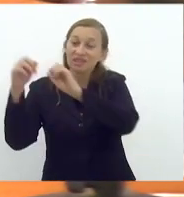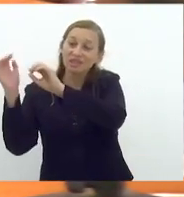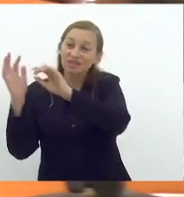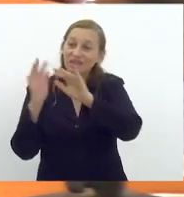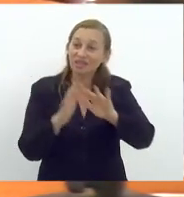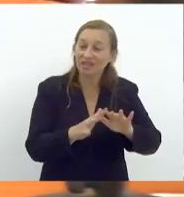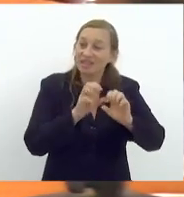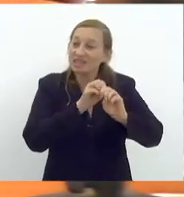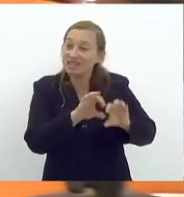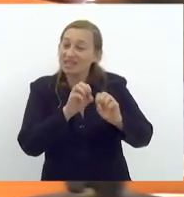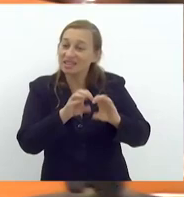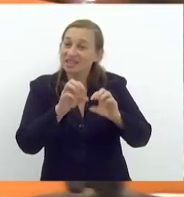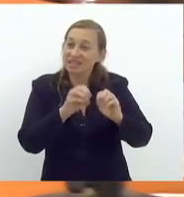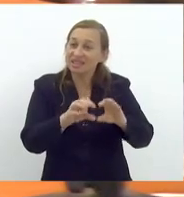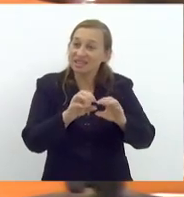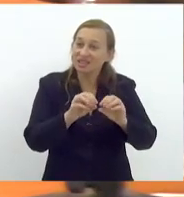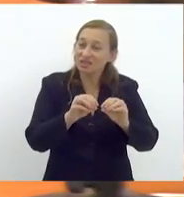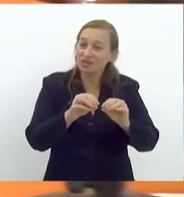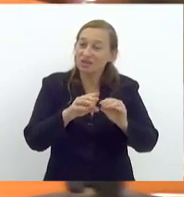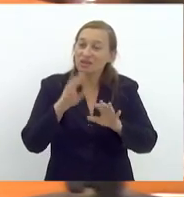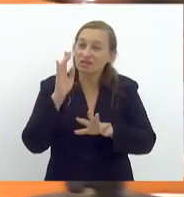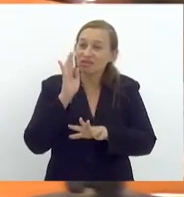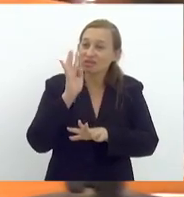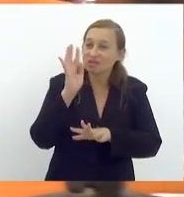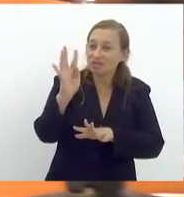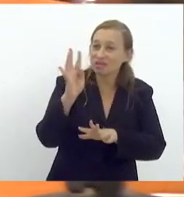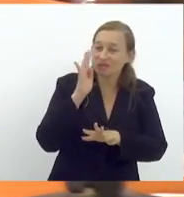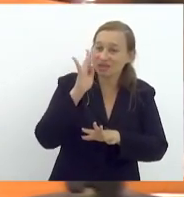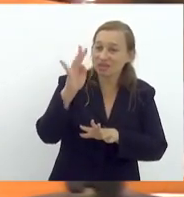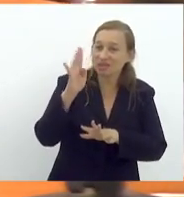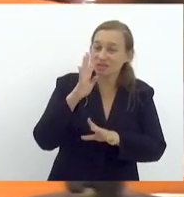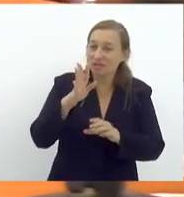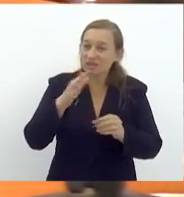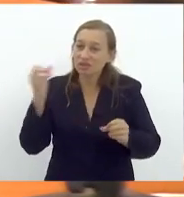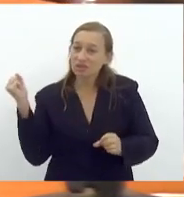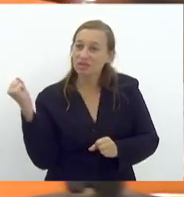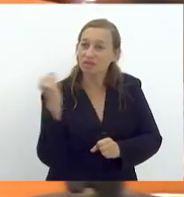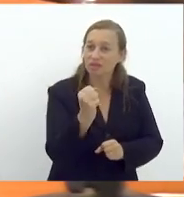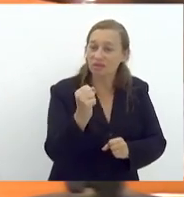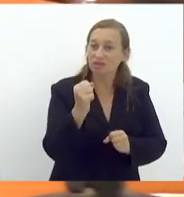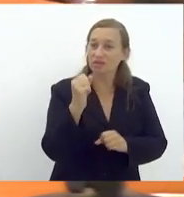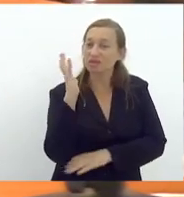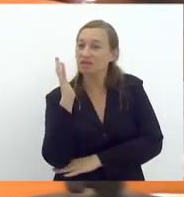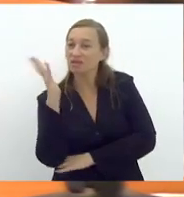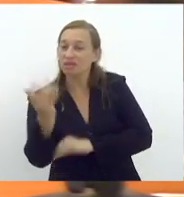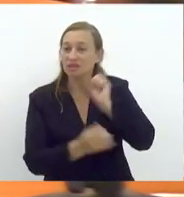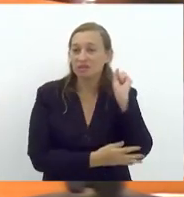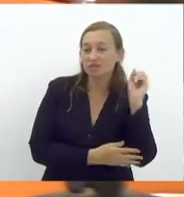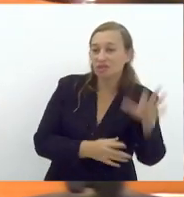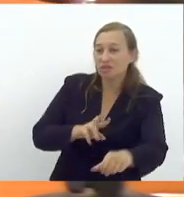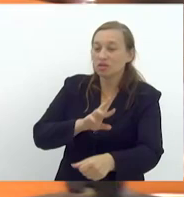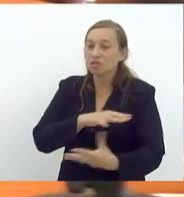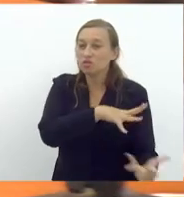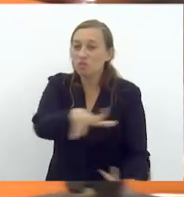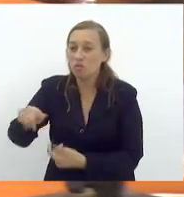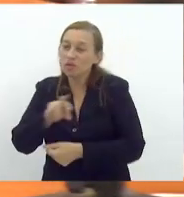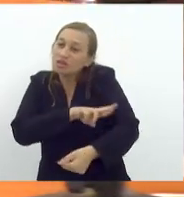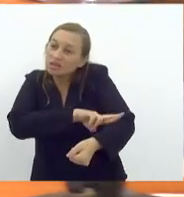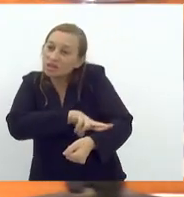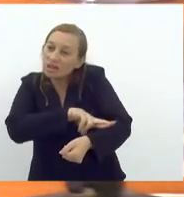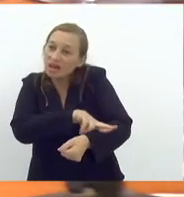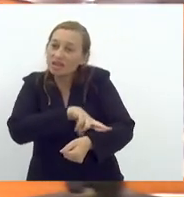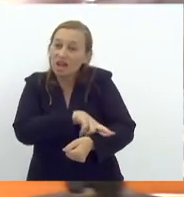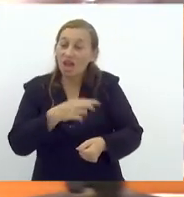ensinado como fantasia vivendo bagaço do etnocídio na selva de pedra no mundo racista eu era